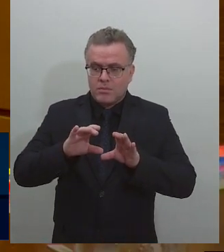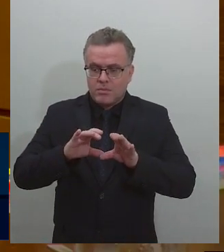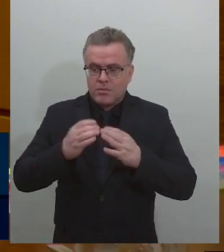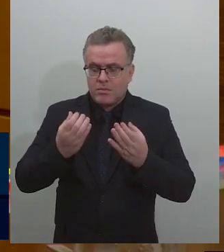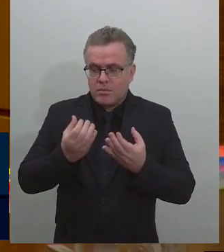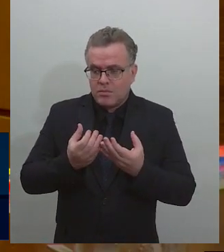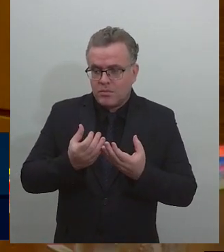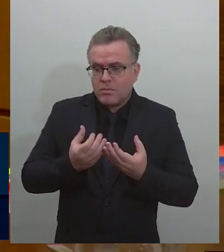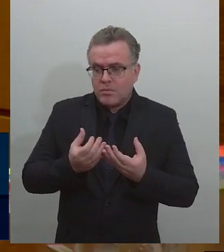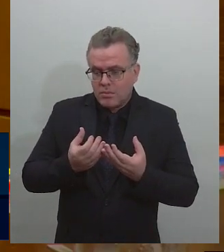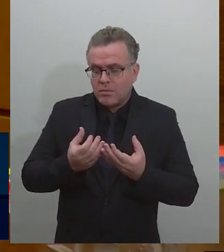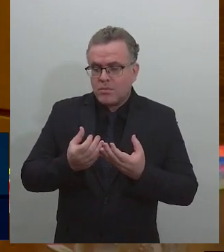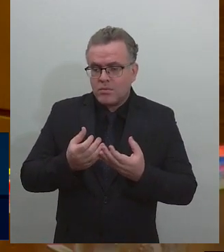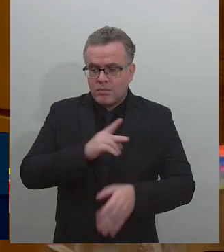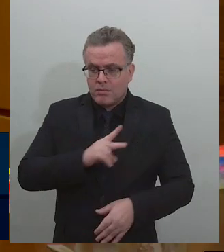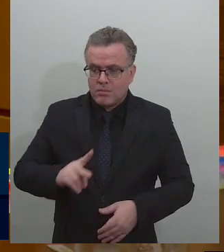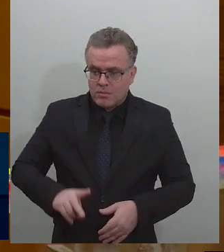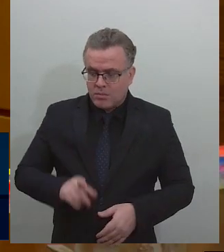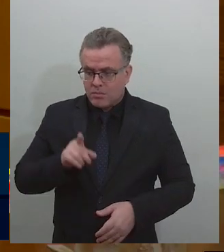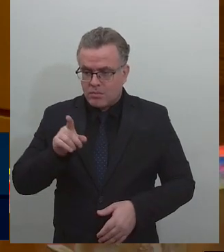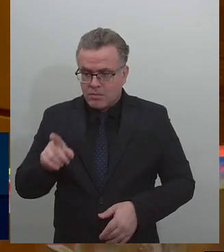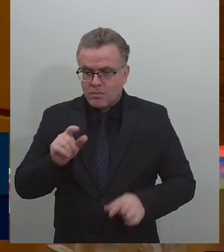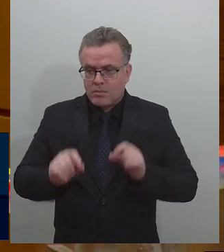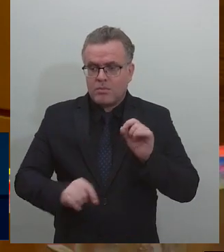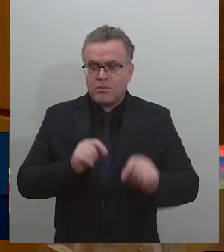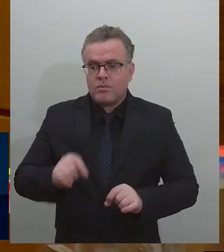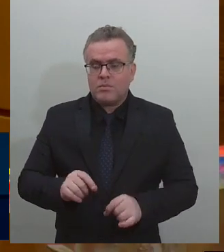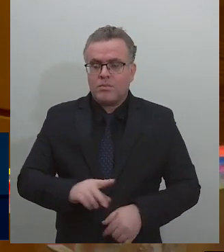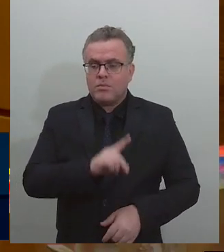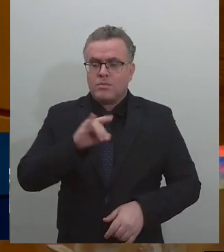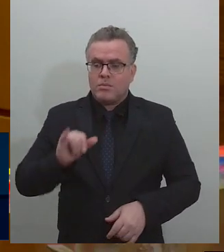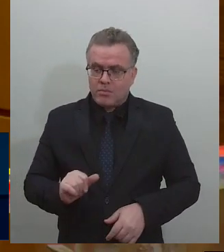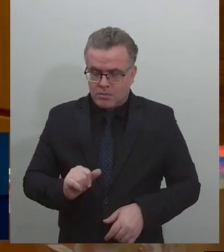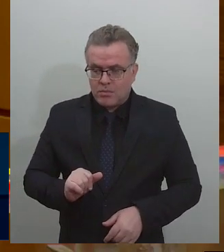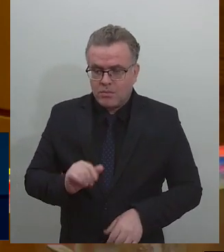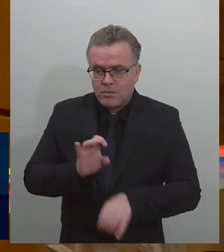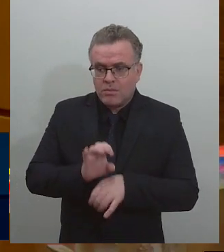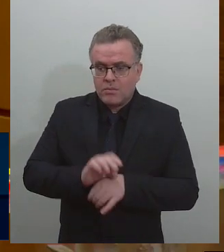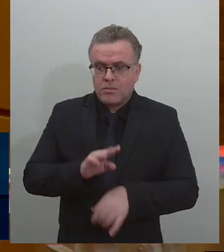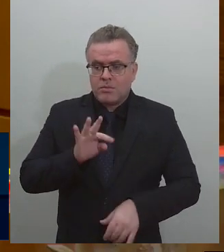Nacional Teresa de Benguela, e o Dia, né,